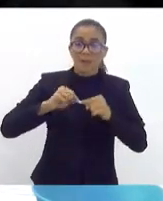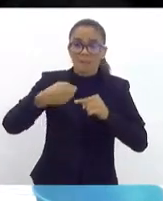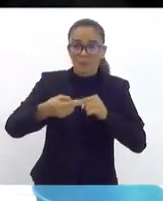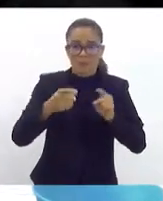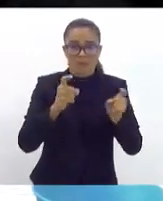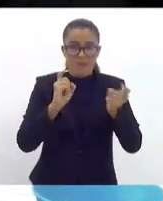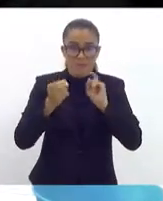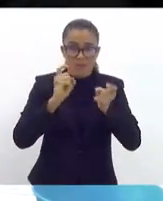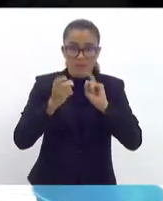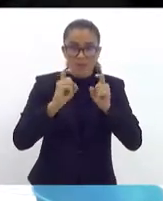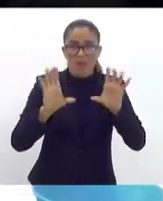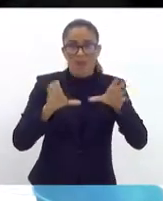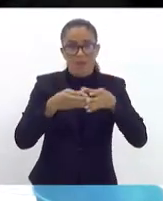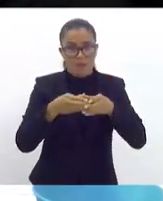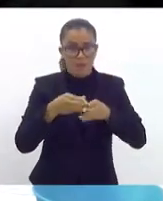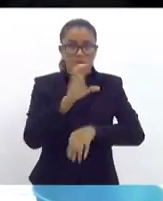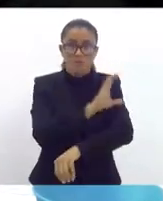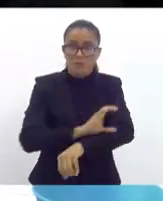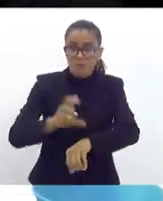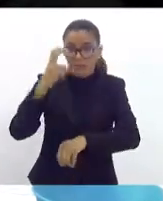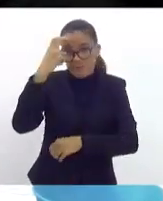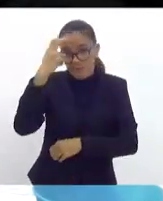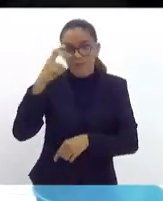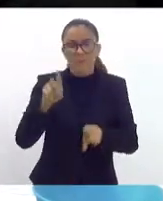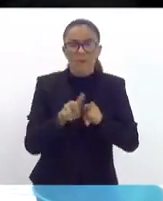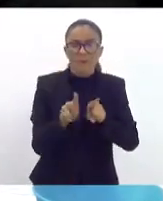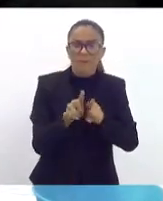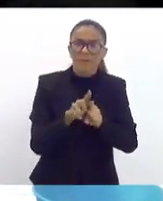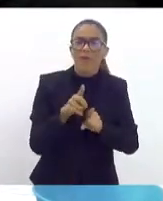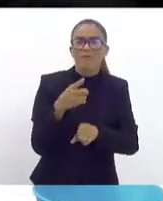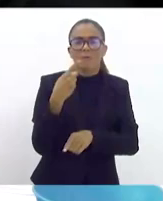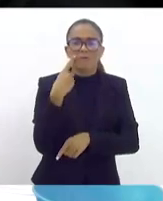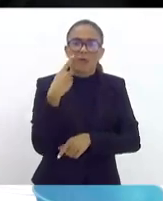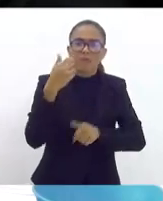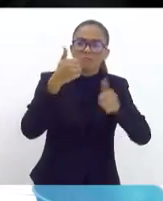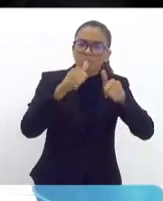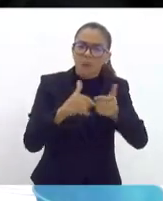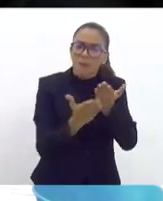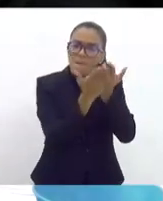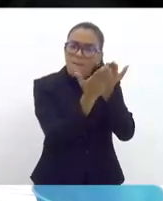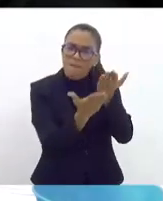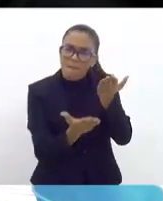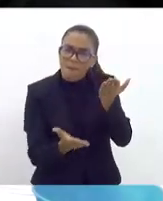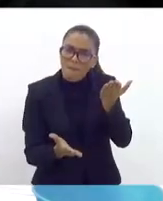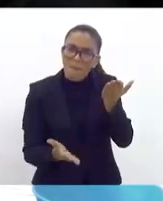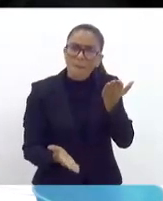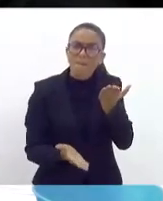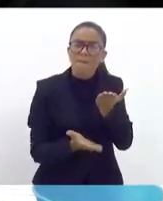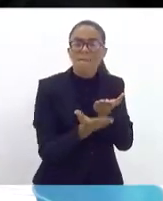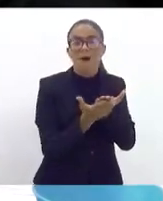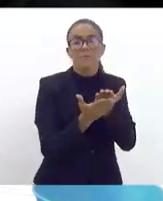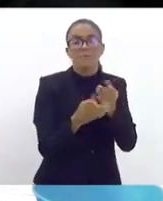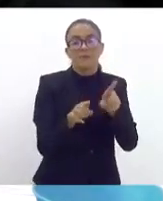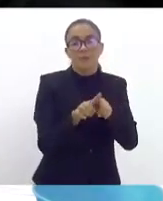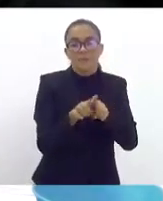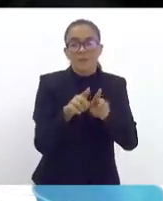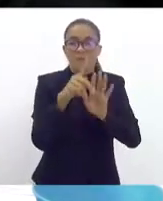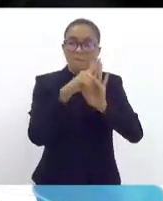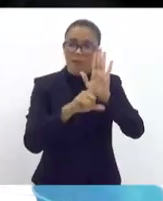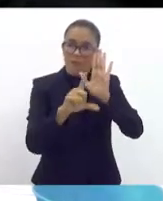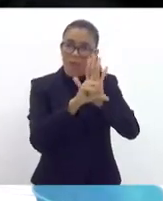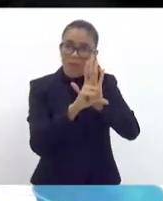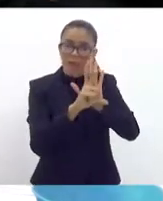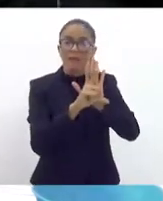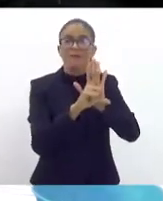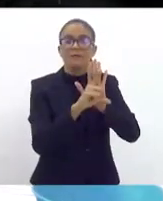da comissão de Cultura vamos tratar de fazer anexação se for o caso né é dos peles